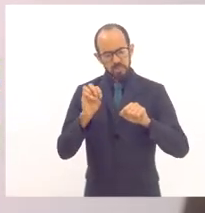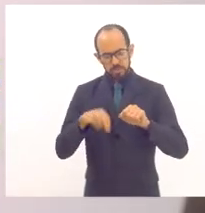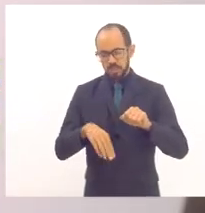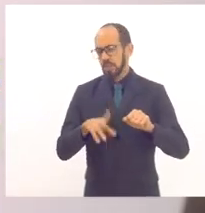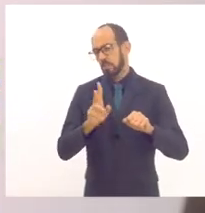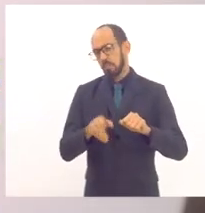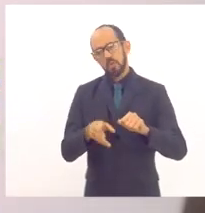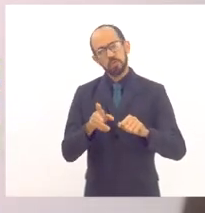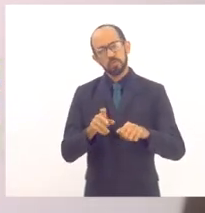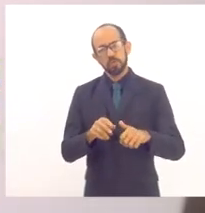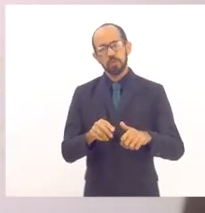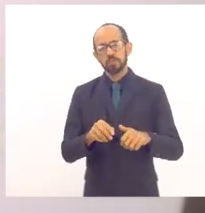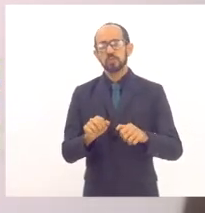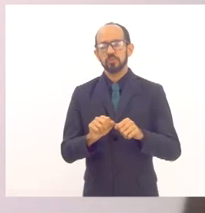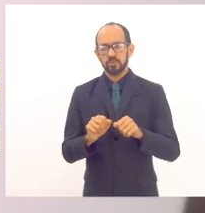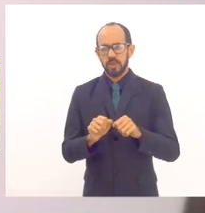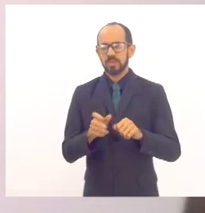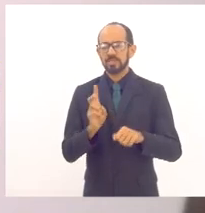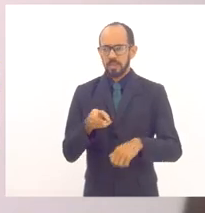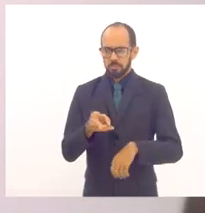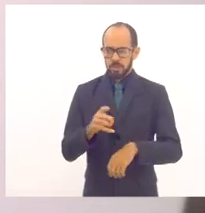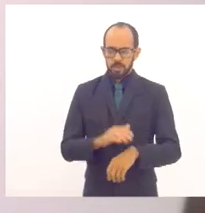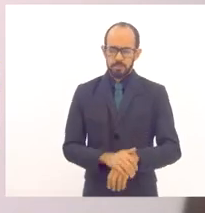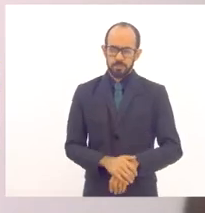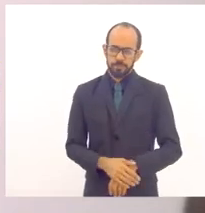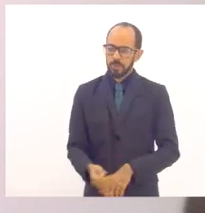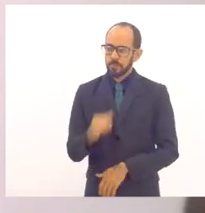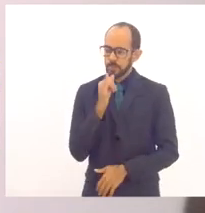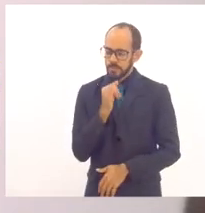sempre. Inclusive, vou dar só um exemplo.